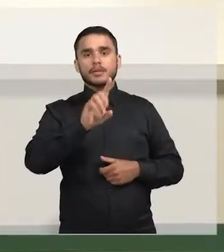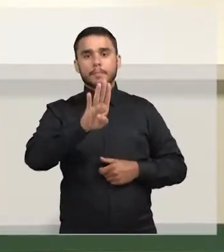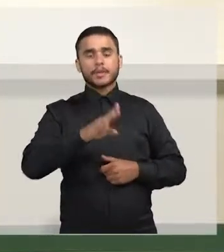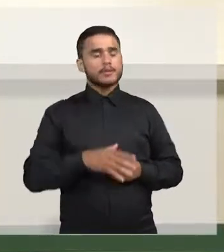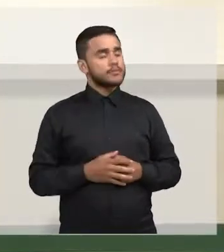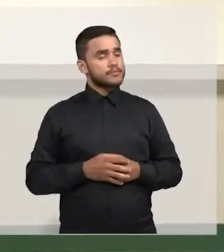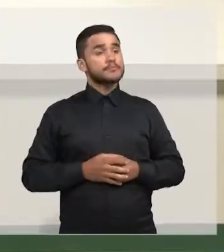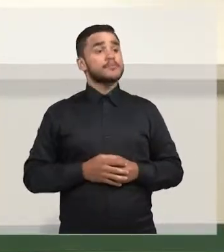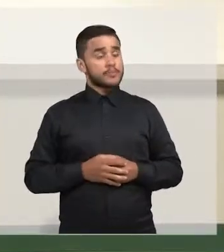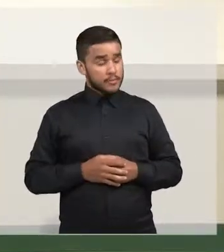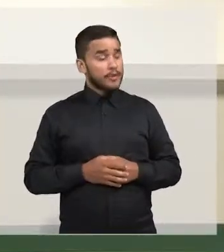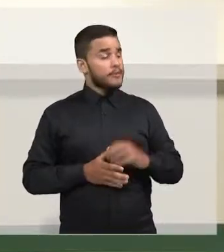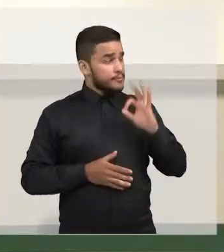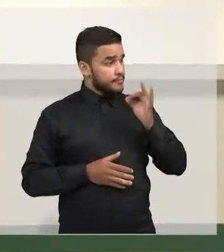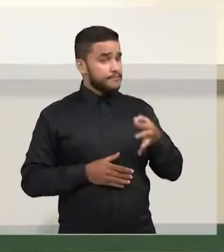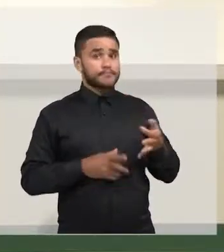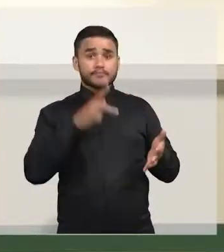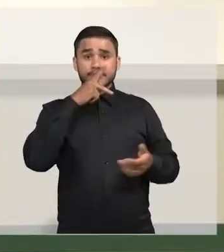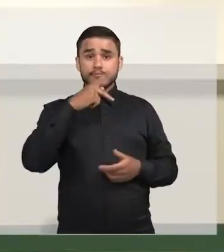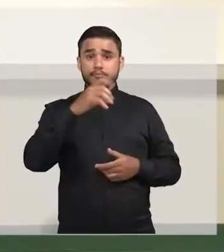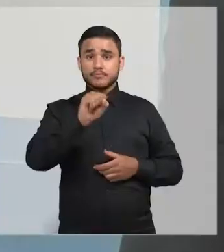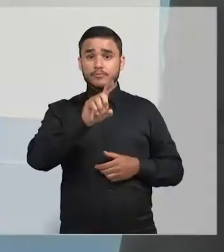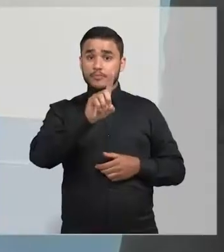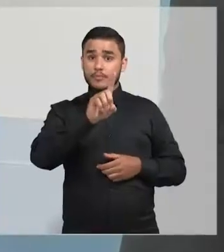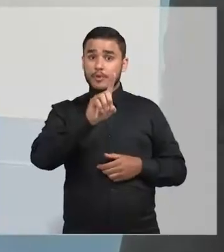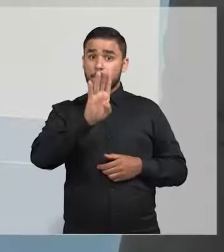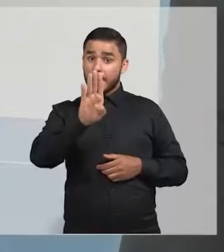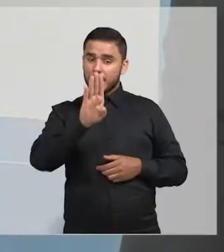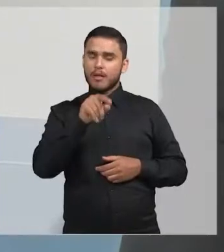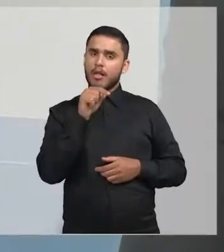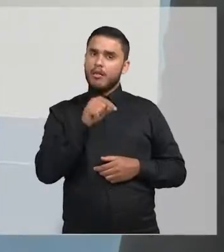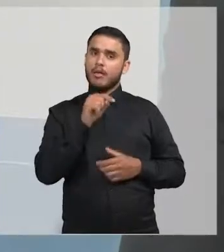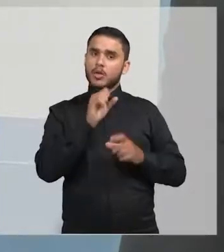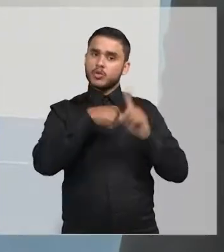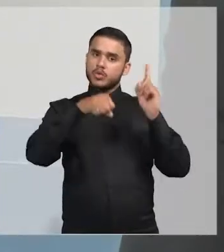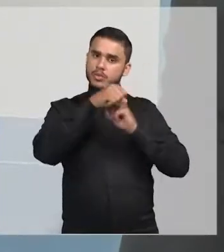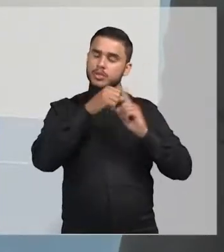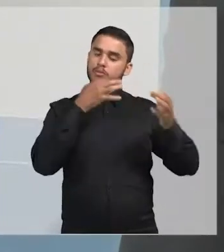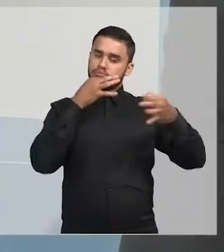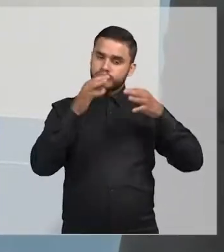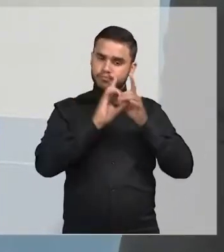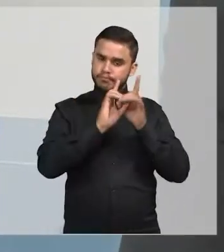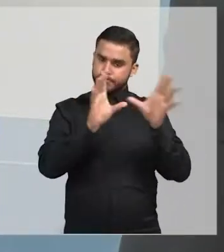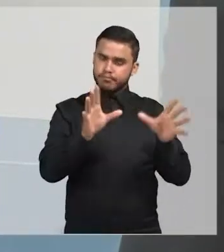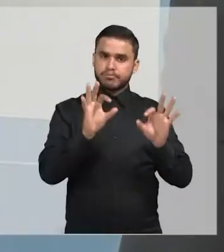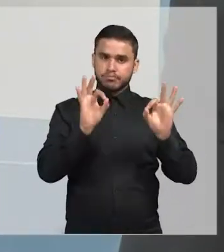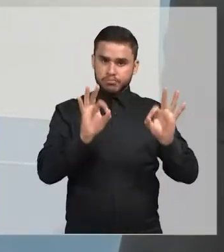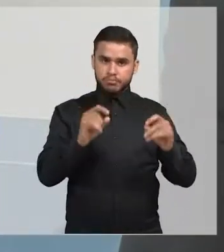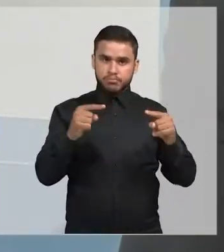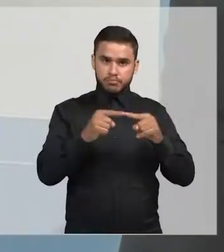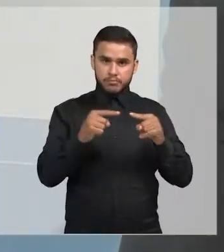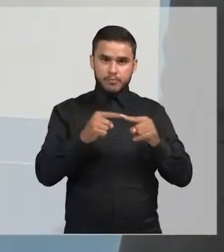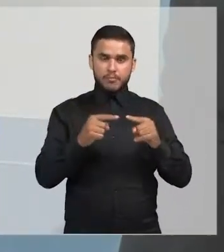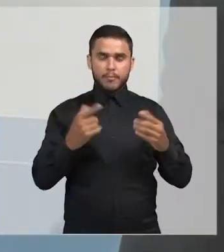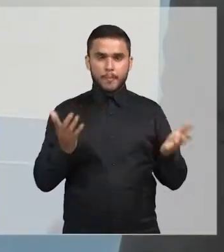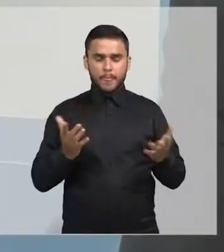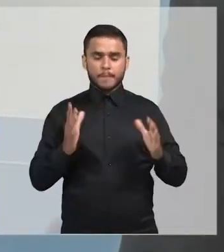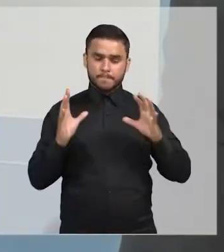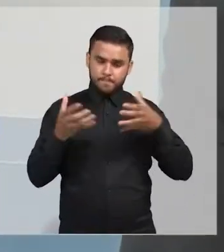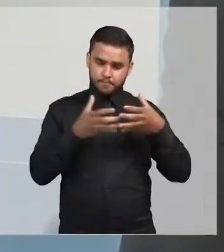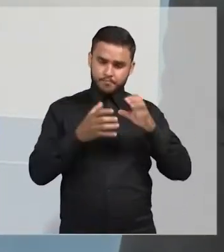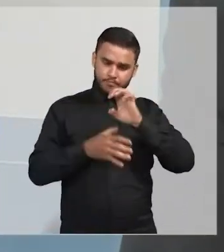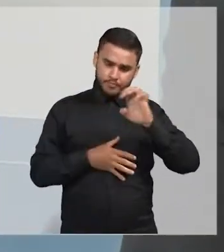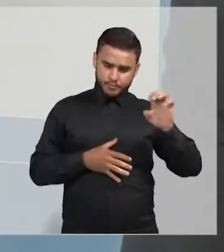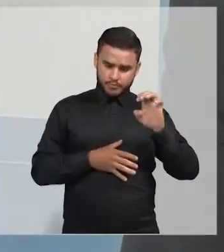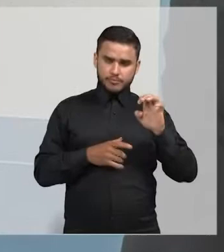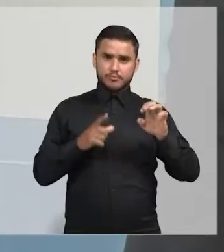porque, na realidade, ele é um partido para ser social-democrata, que é o... Uma tese de centro-esquerda? Não, e é